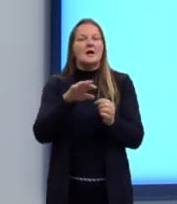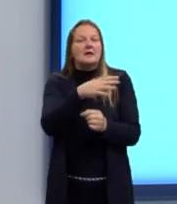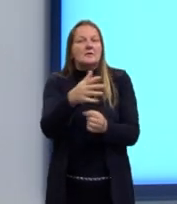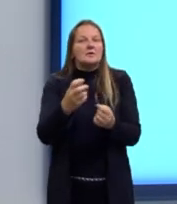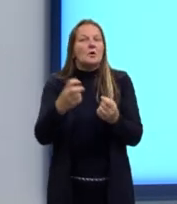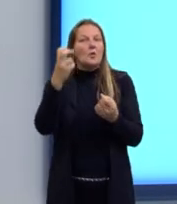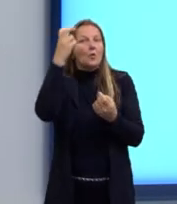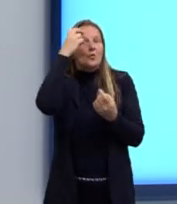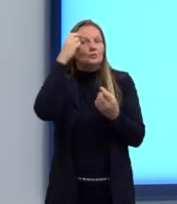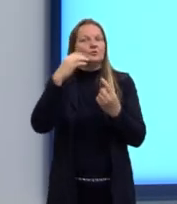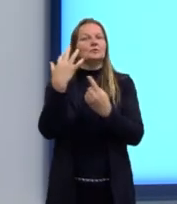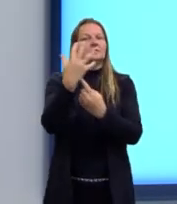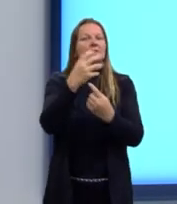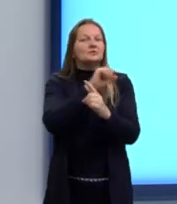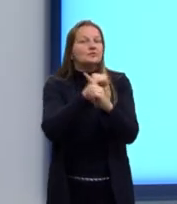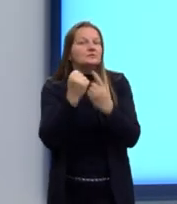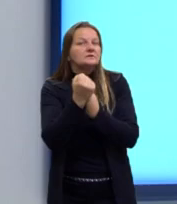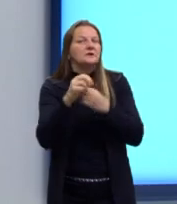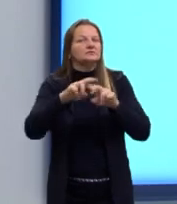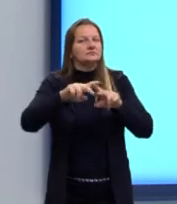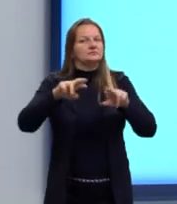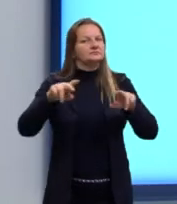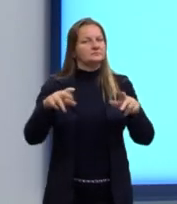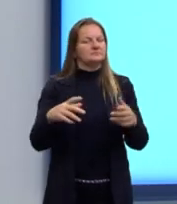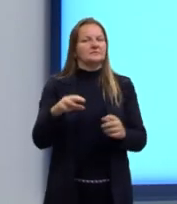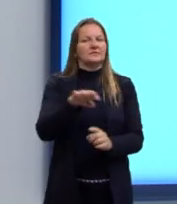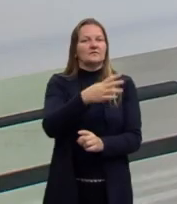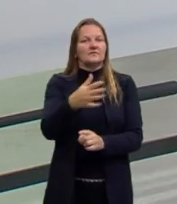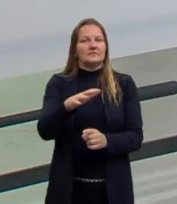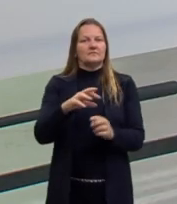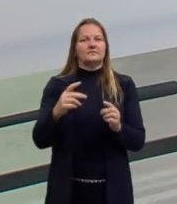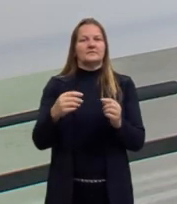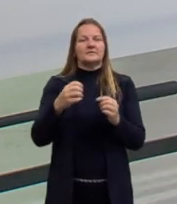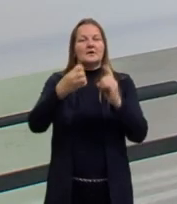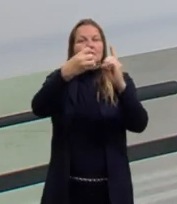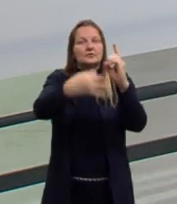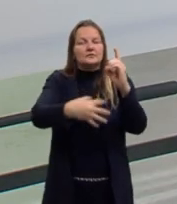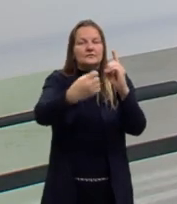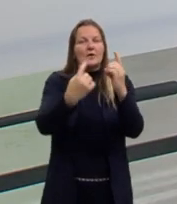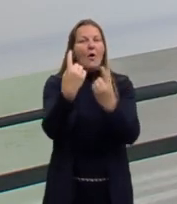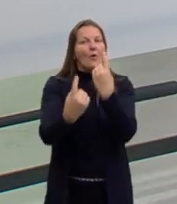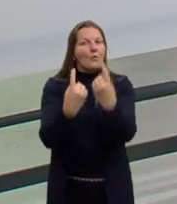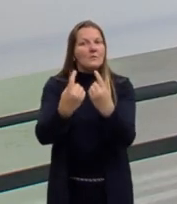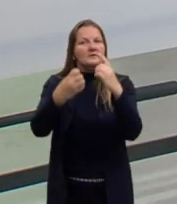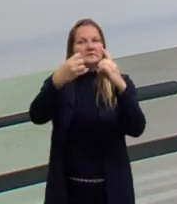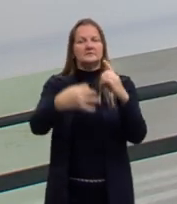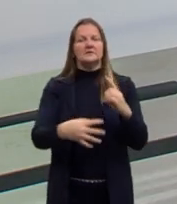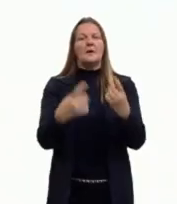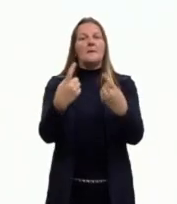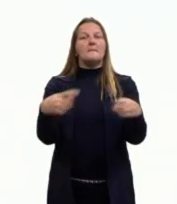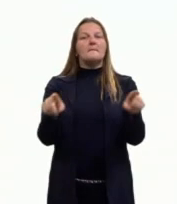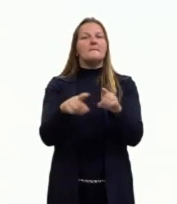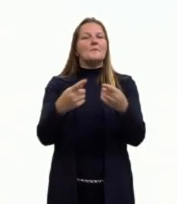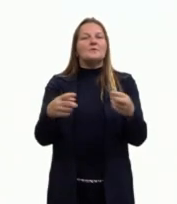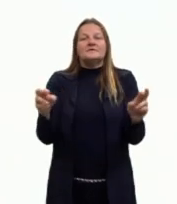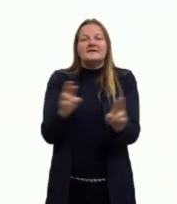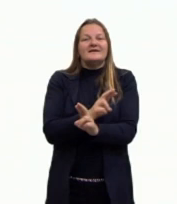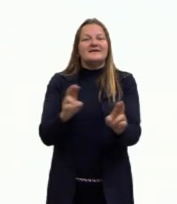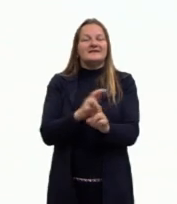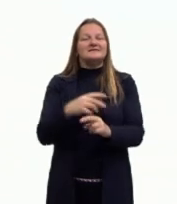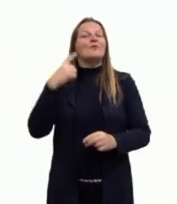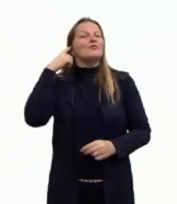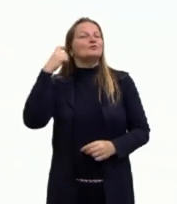ou com a sociedade tá então ali algumas das nossas definições a música então ela tem relação com